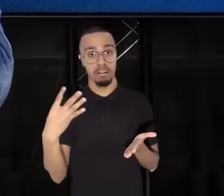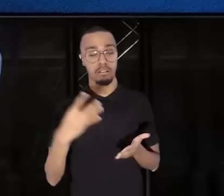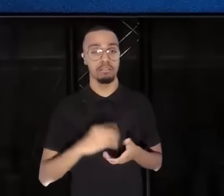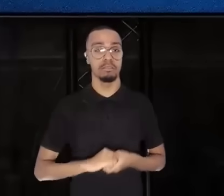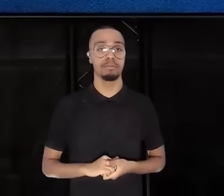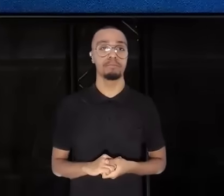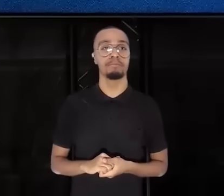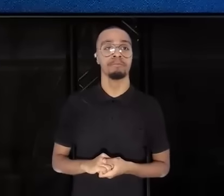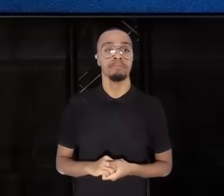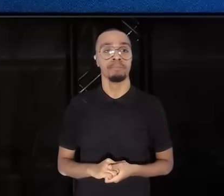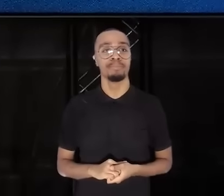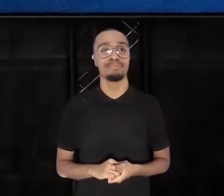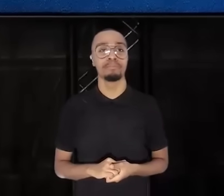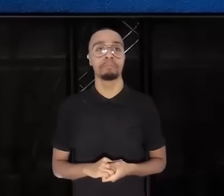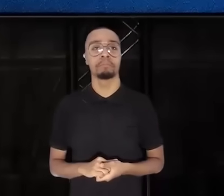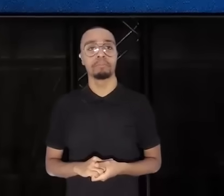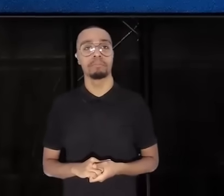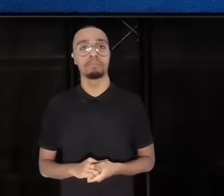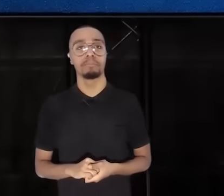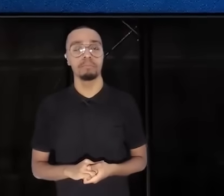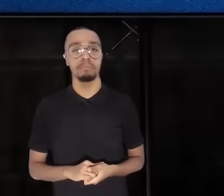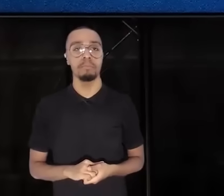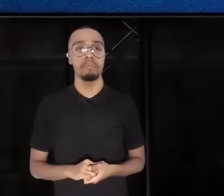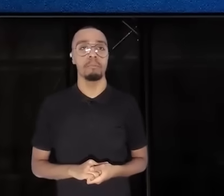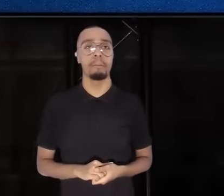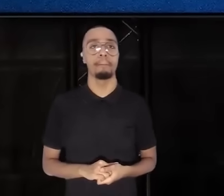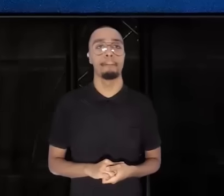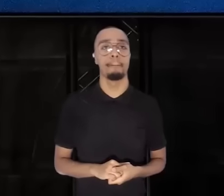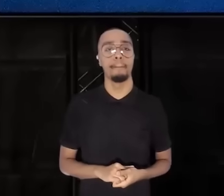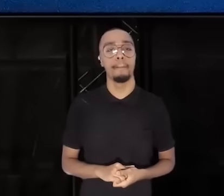14. Êxodo 3, 14.